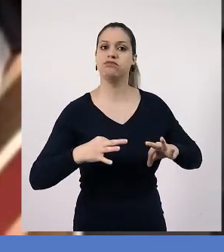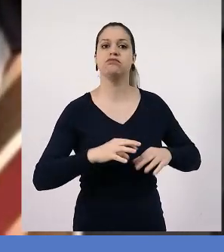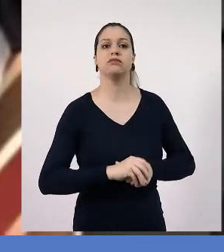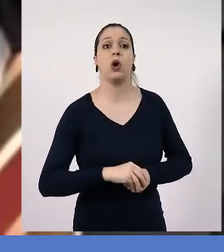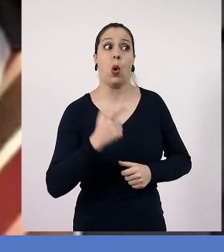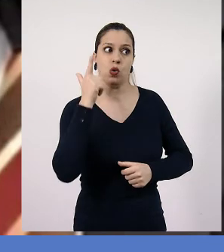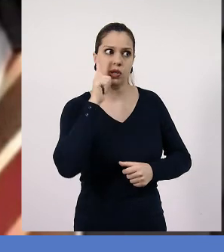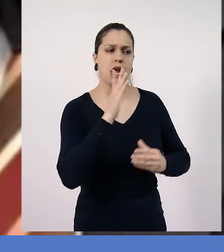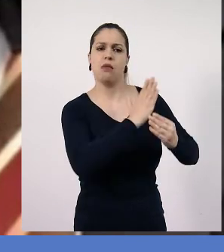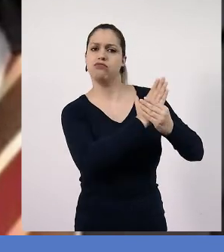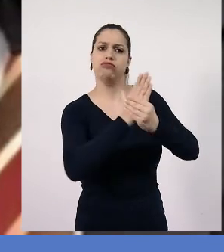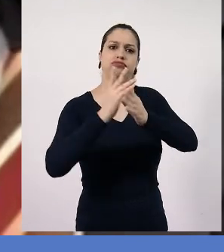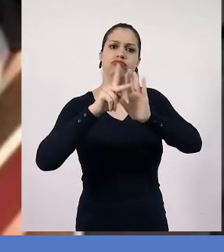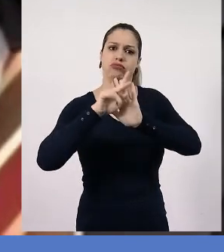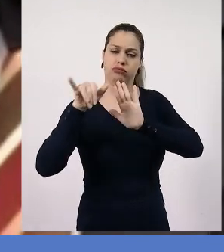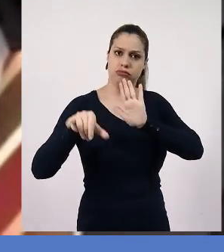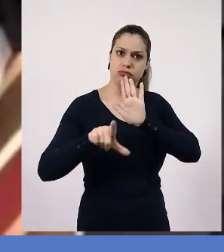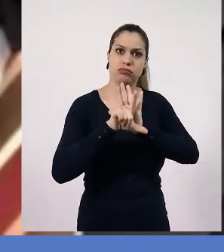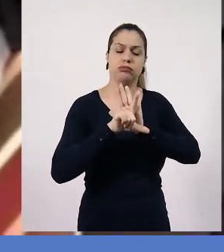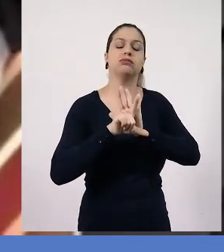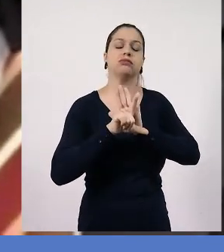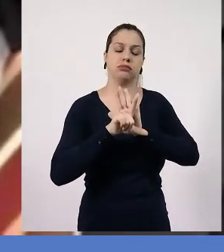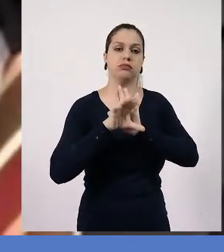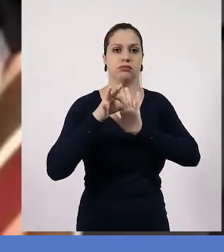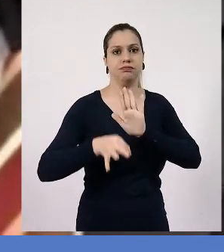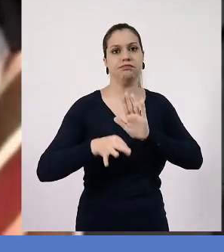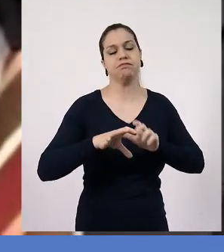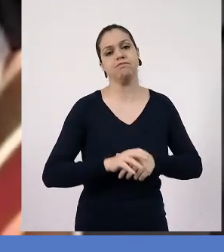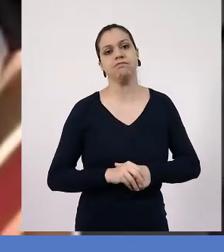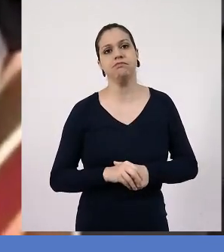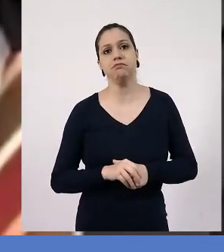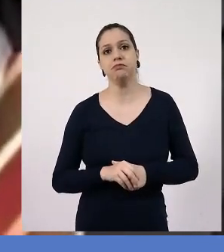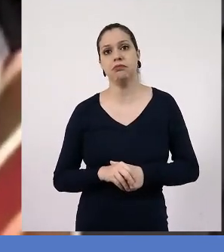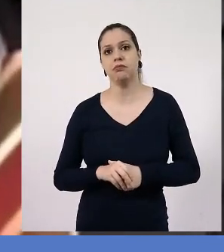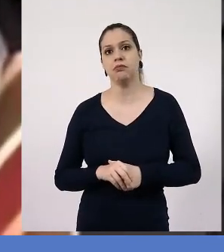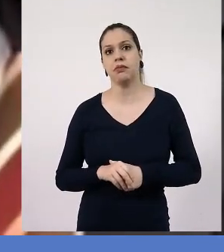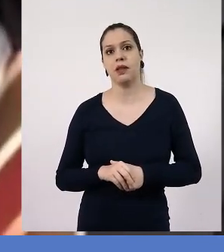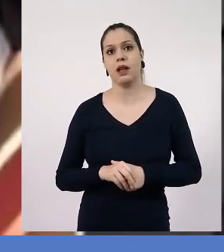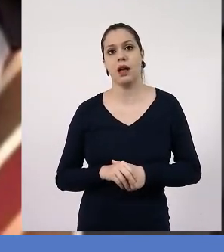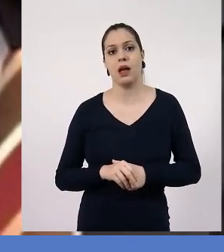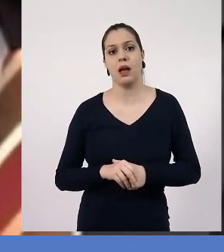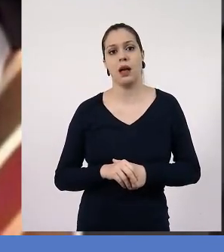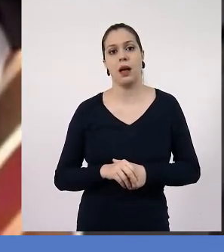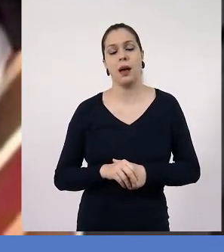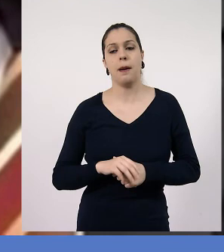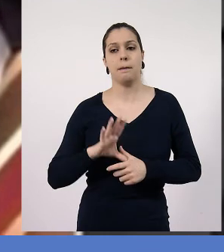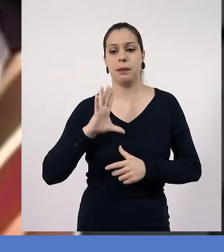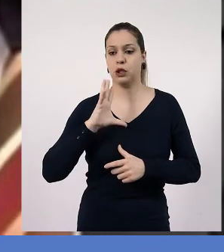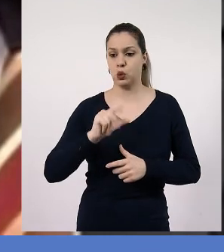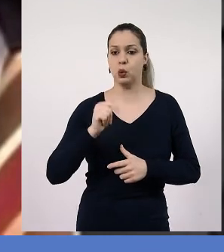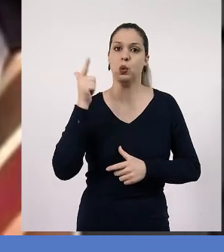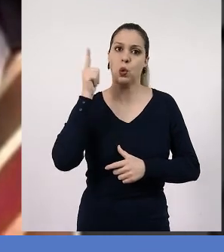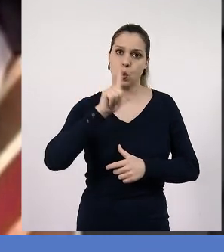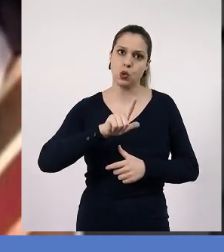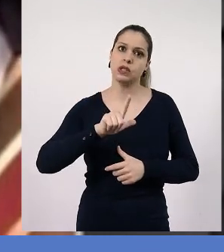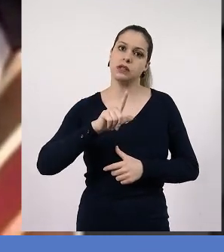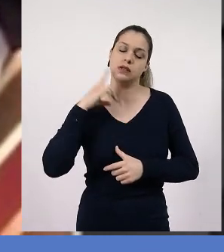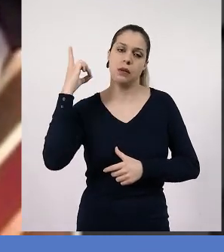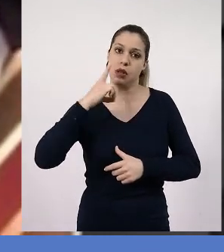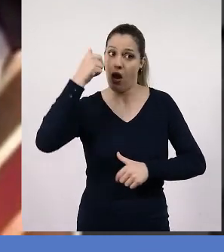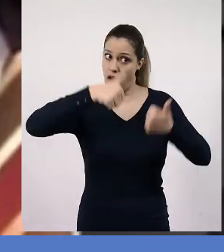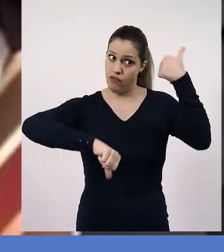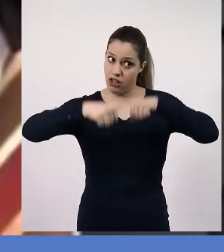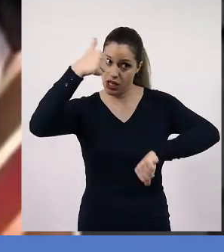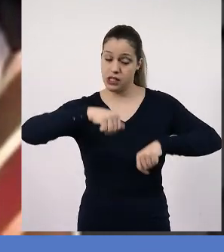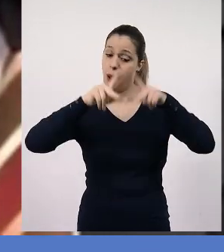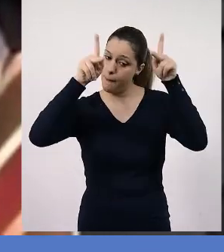haja andamento dos processos, para que dê celeridade nos processos, nos projetos, para que os pares possam apreciar, votar, e